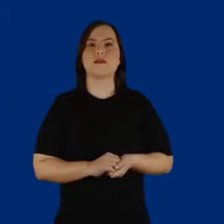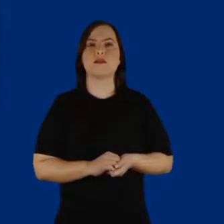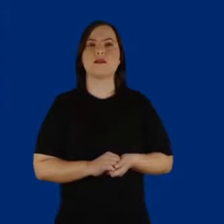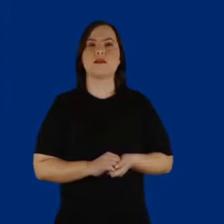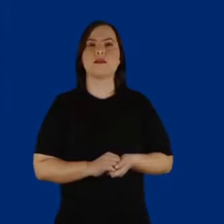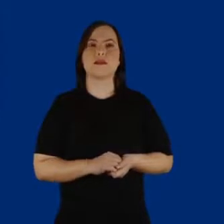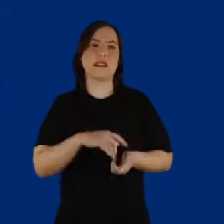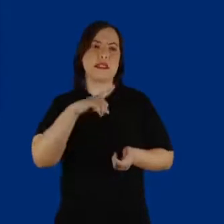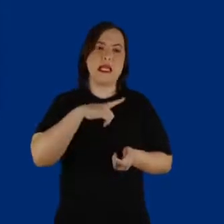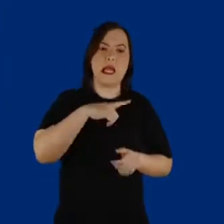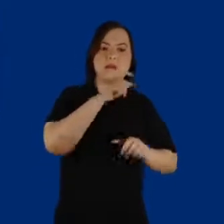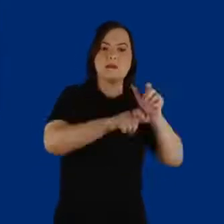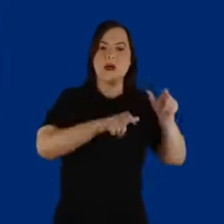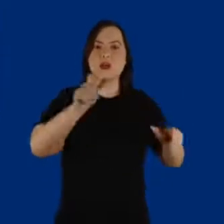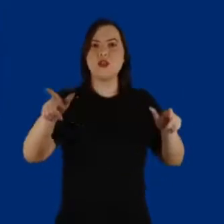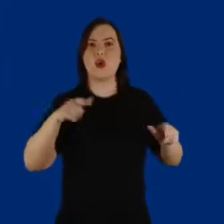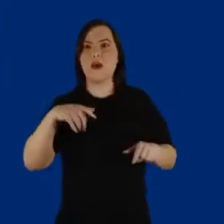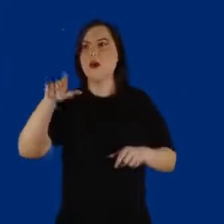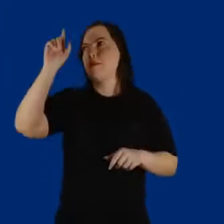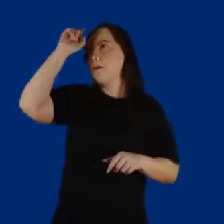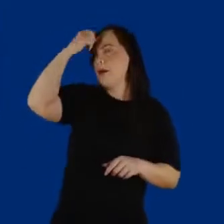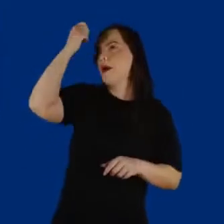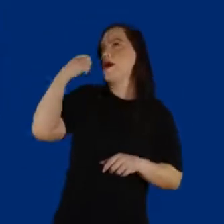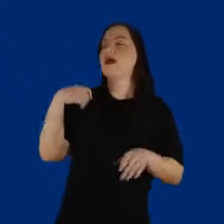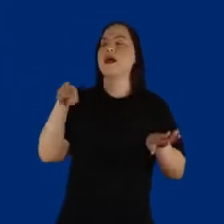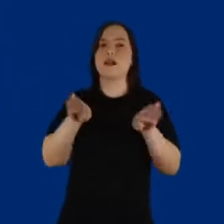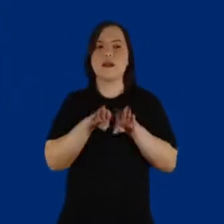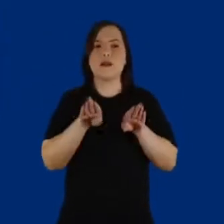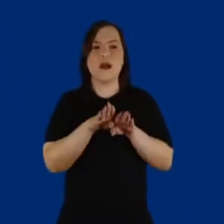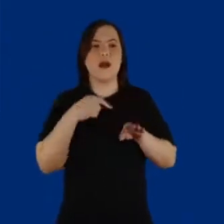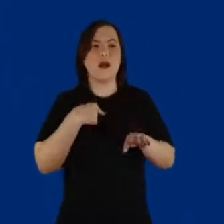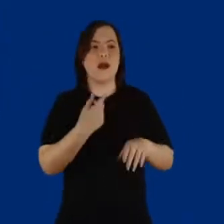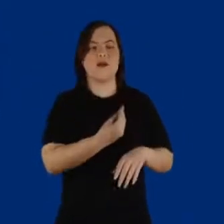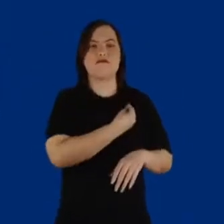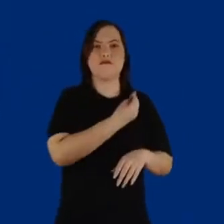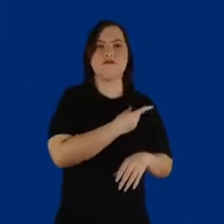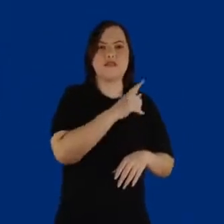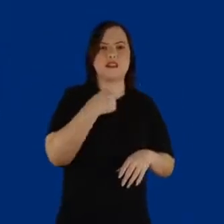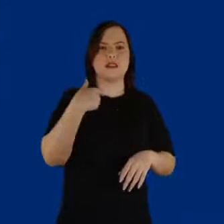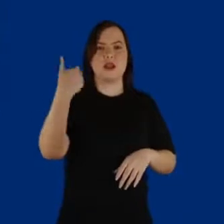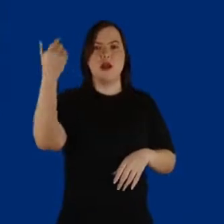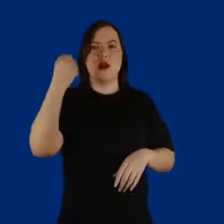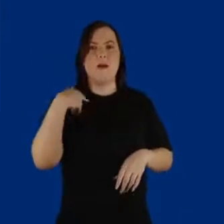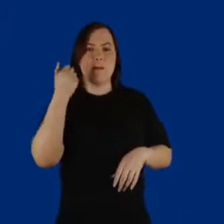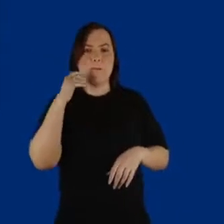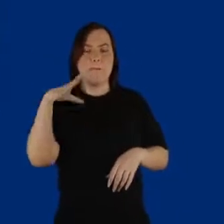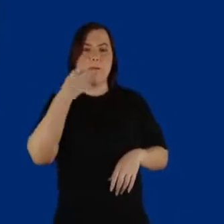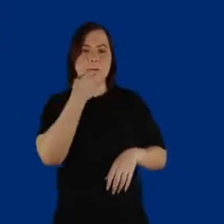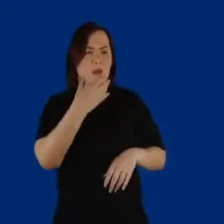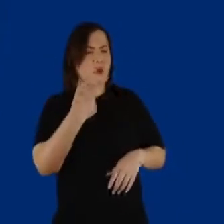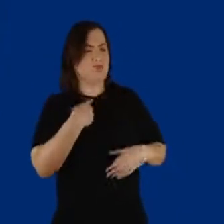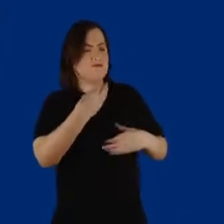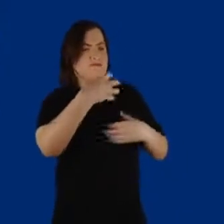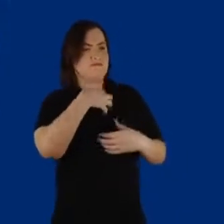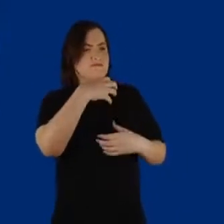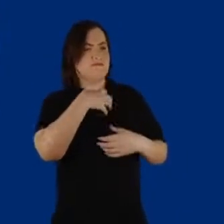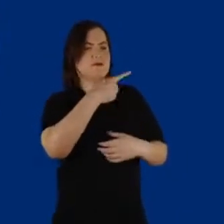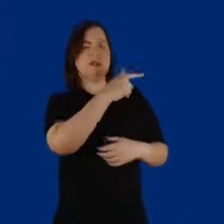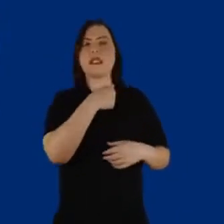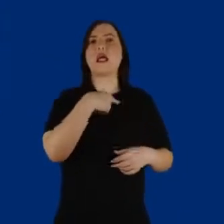onde tem pessoas pretas e que está vibrando, e lá tem energia tão boa, é tão legal. Esses